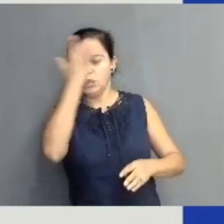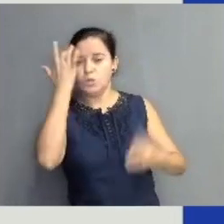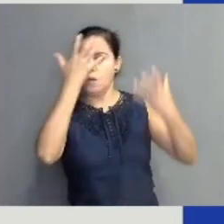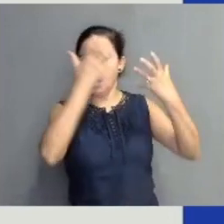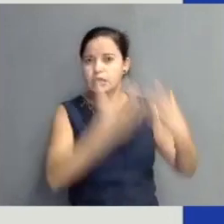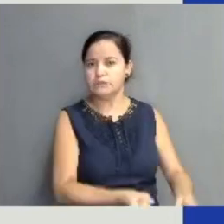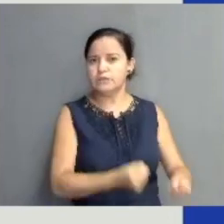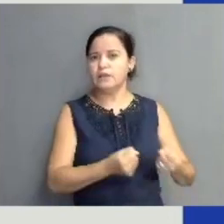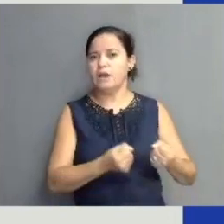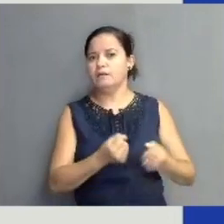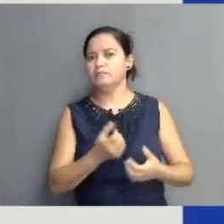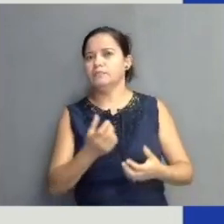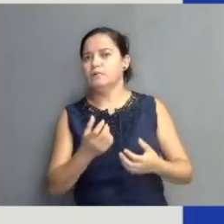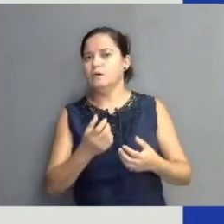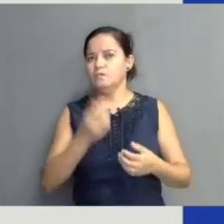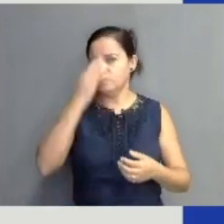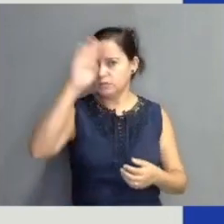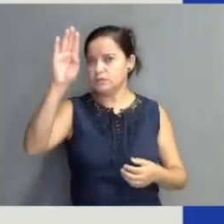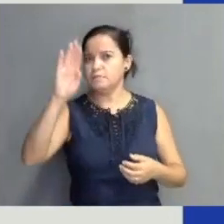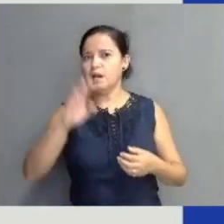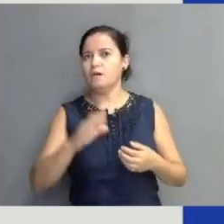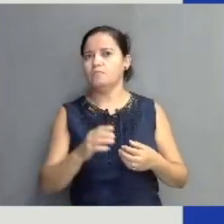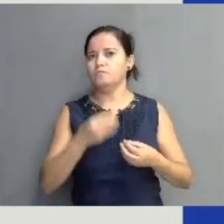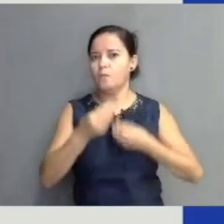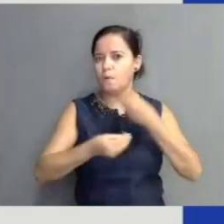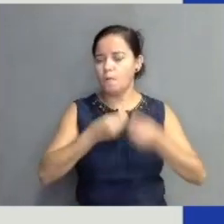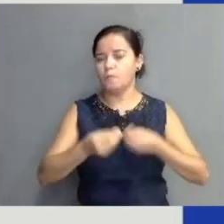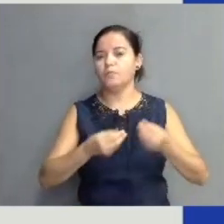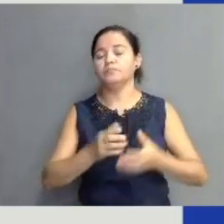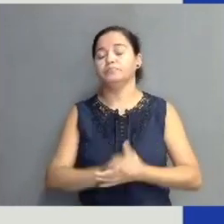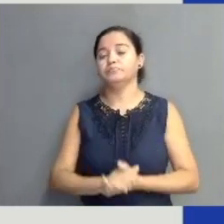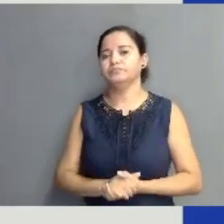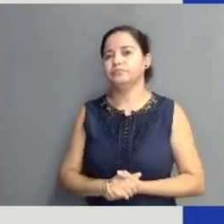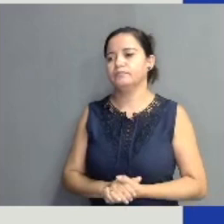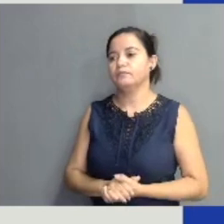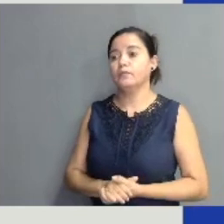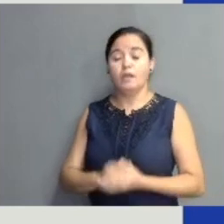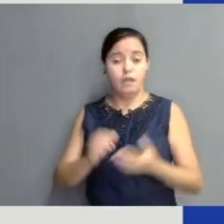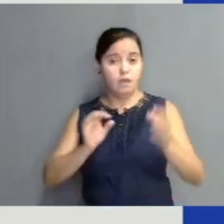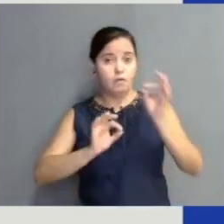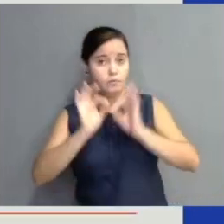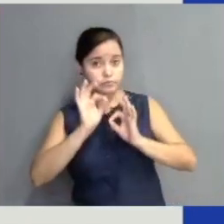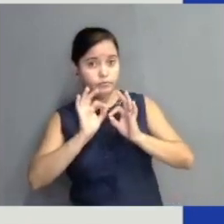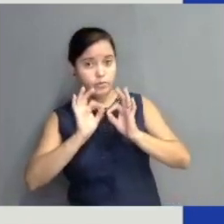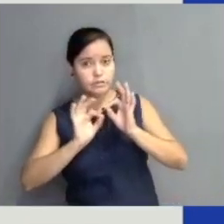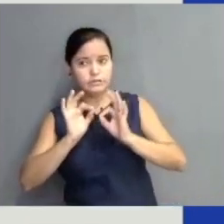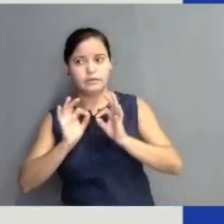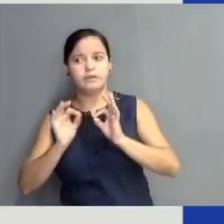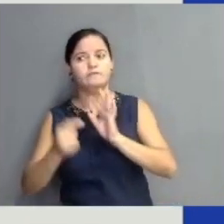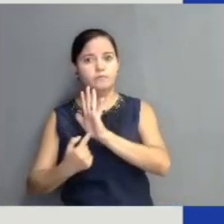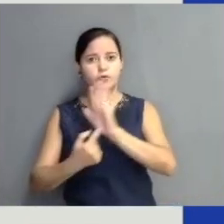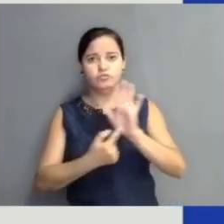os principais argumentos. Eu preparei aqui um destaque e vou apresentar para vocês.